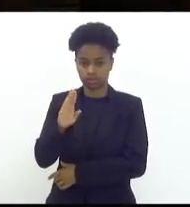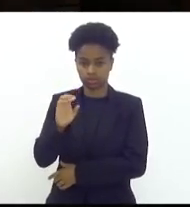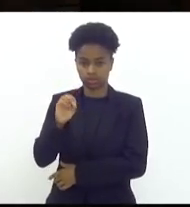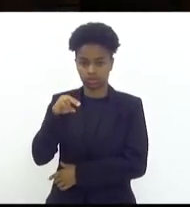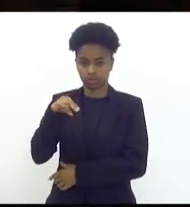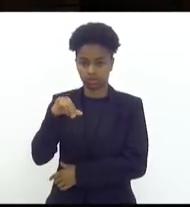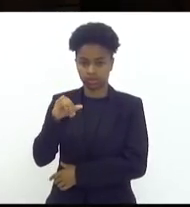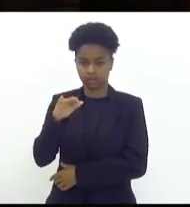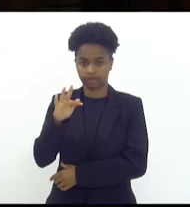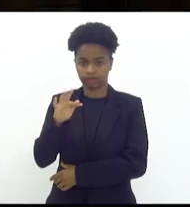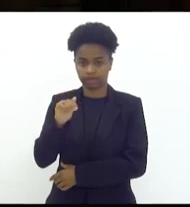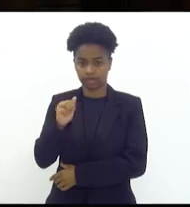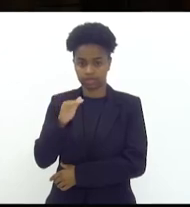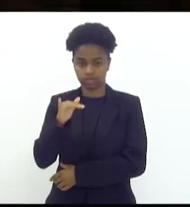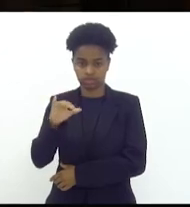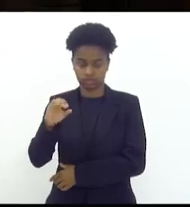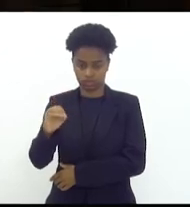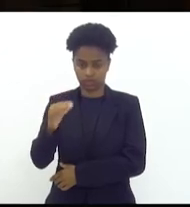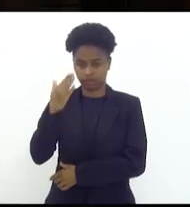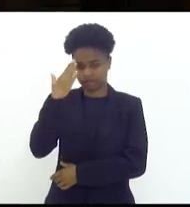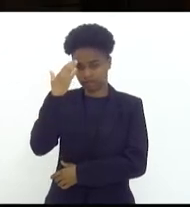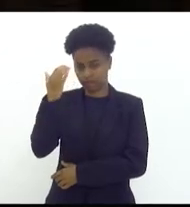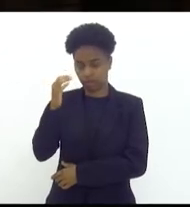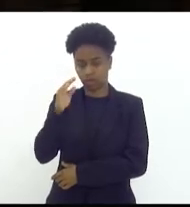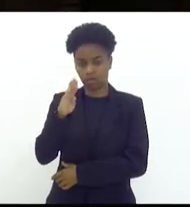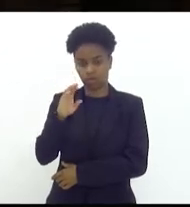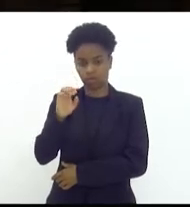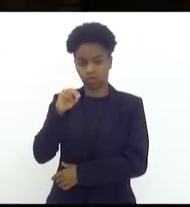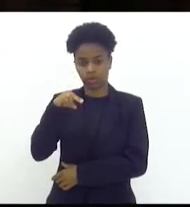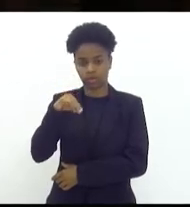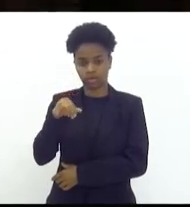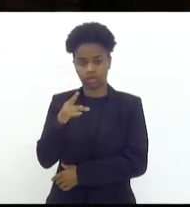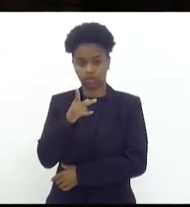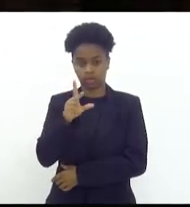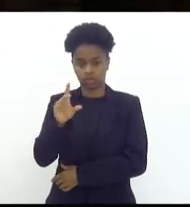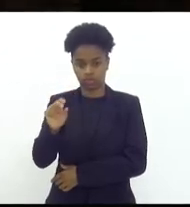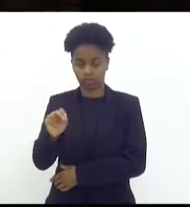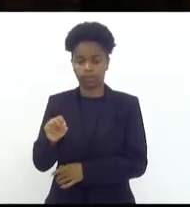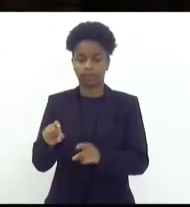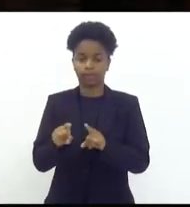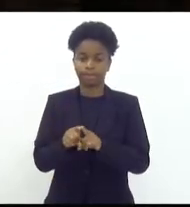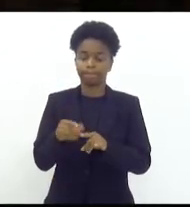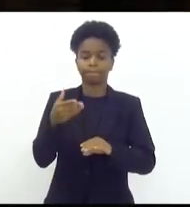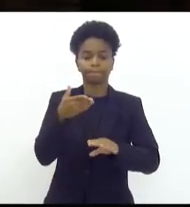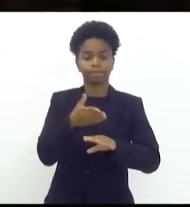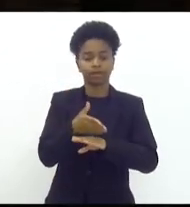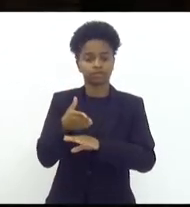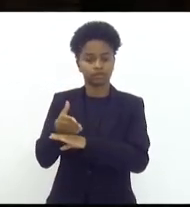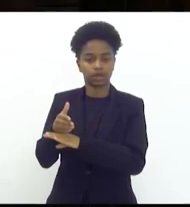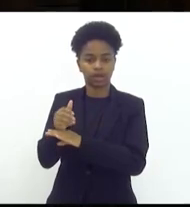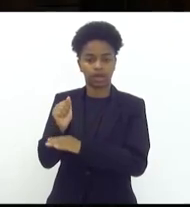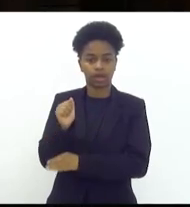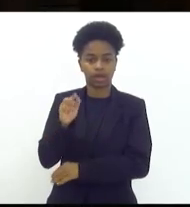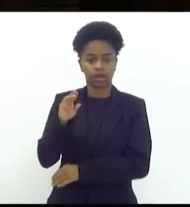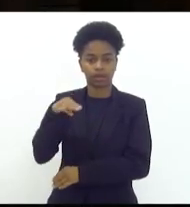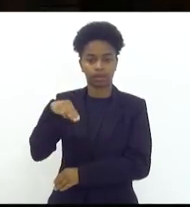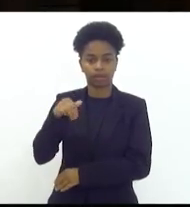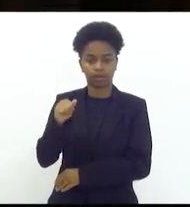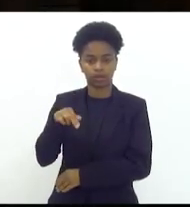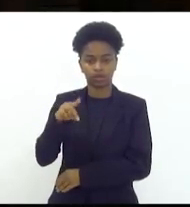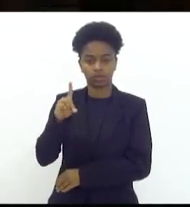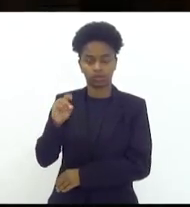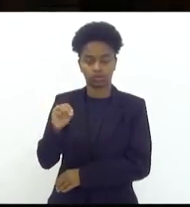conhecido como Boni com a participação de Armando Nogueira